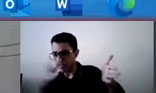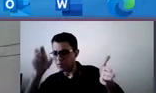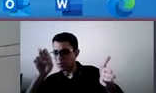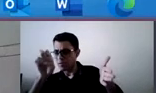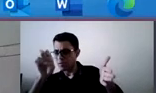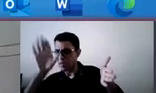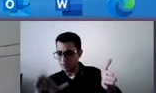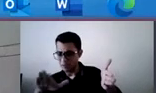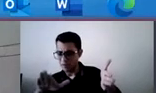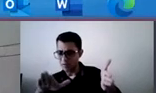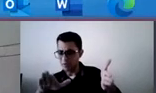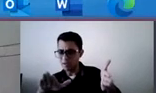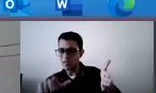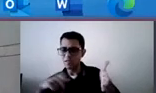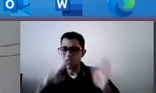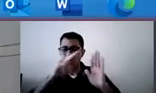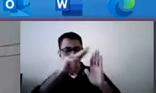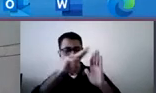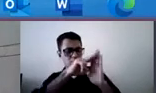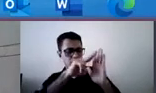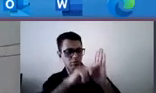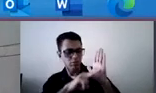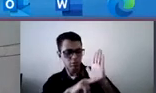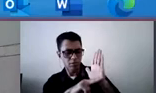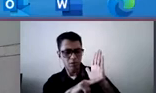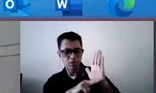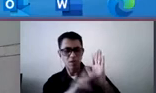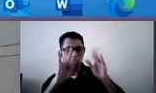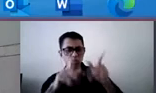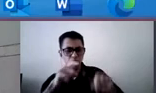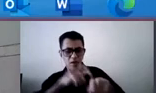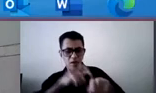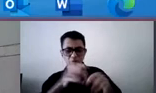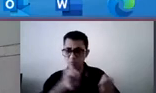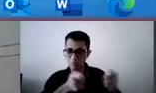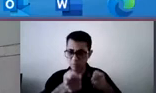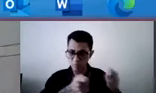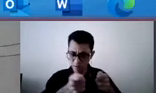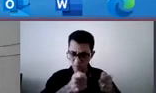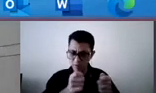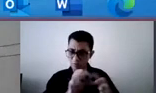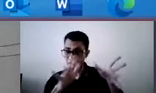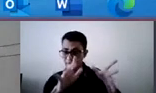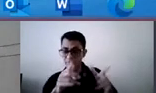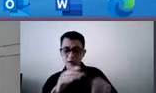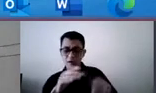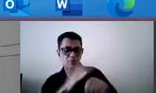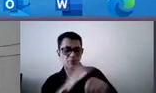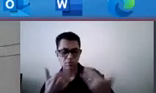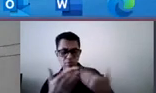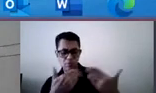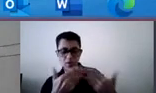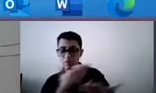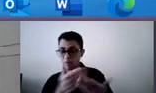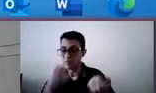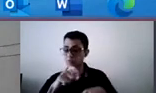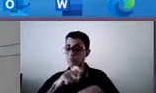tal. Estabeleça regras, não é a todo momento que vocês estão disponíveis. A gente